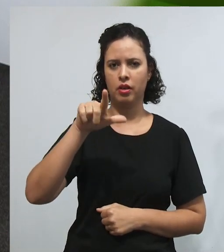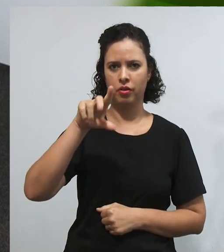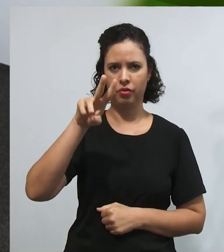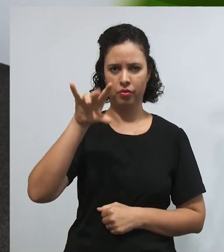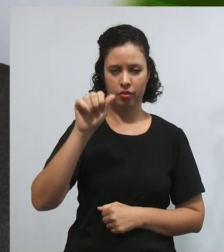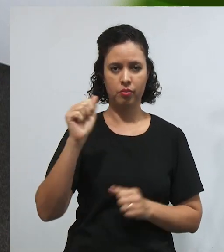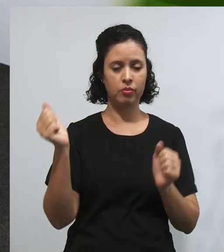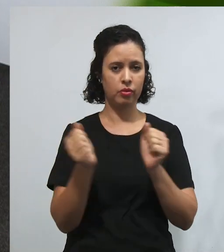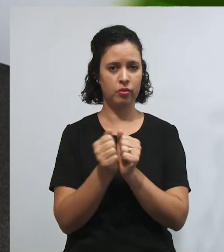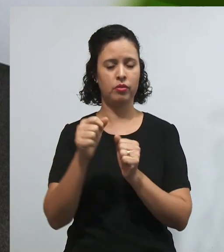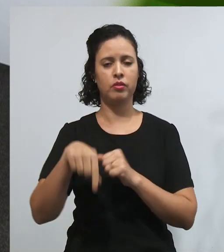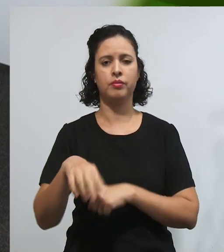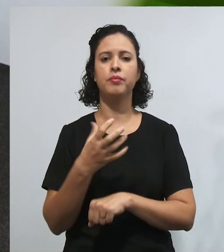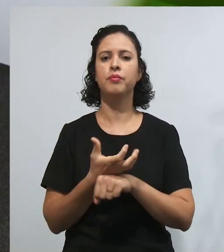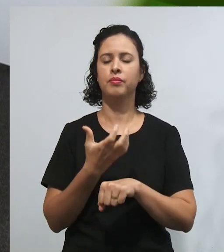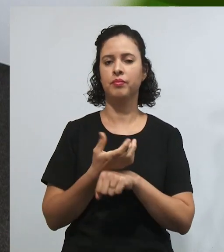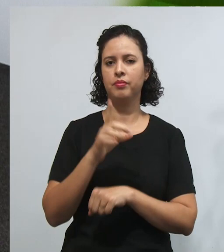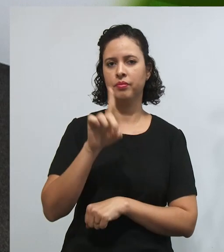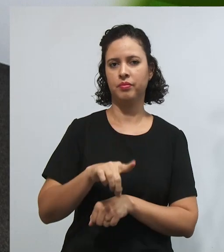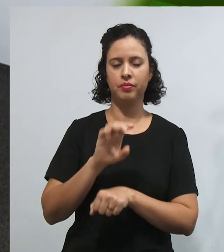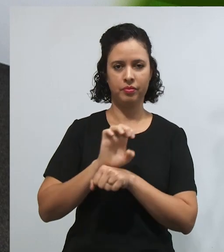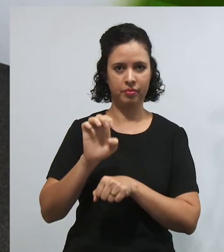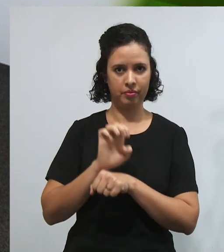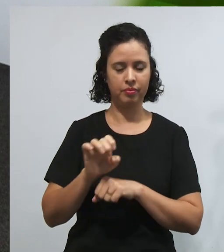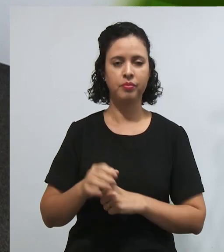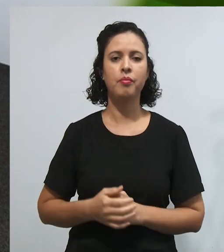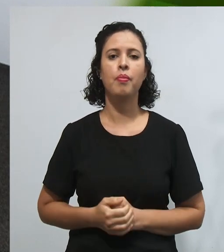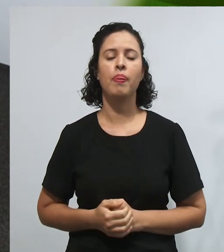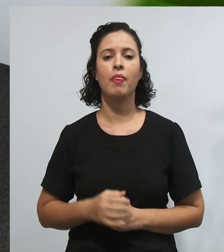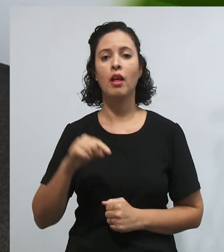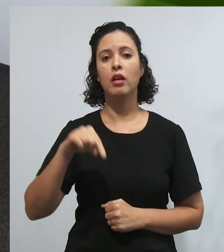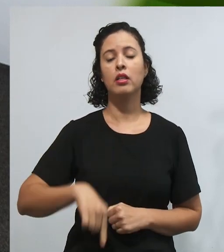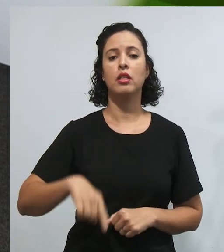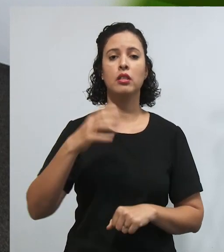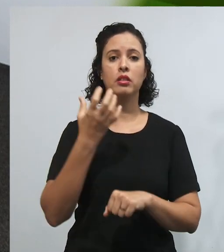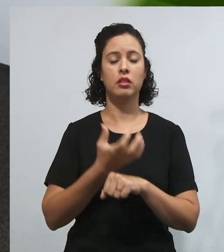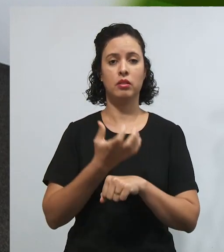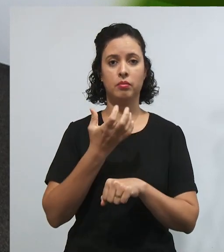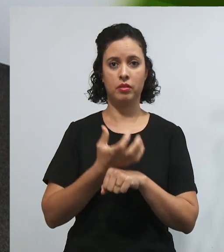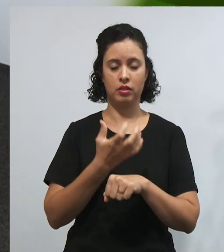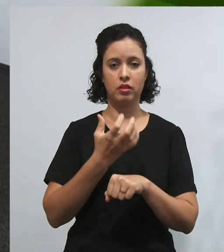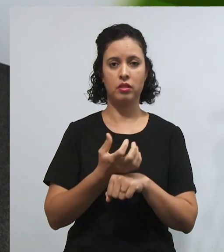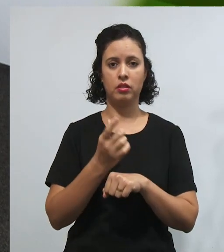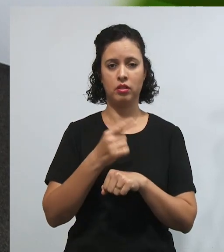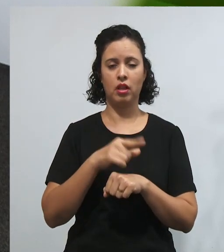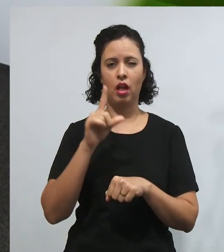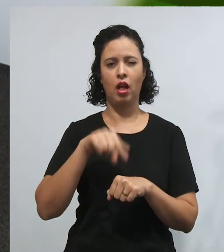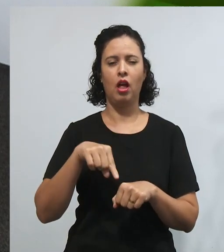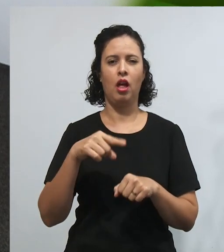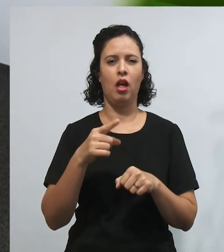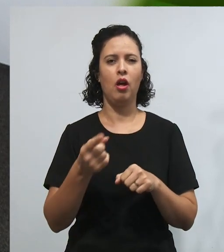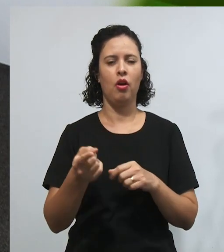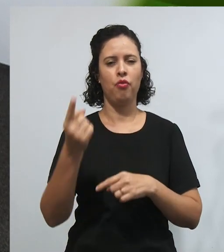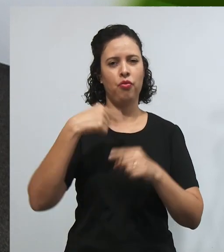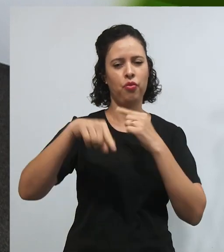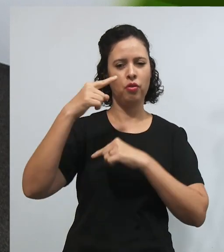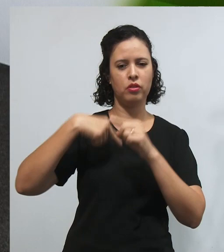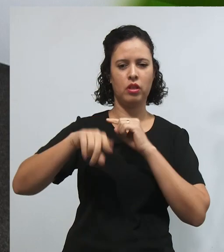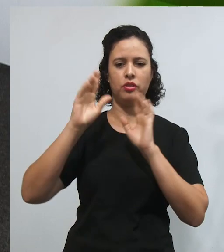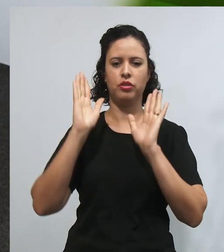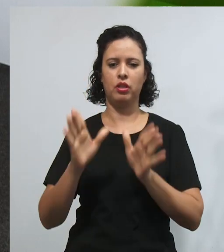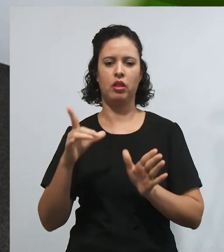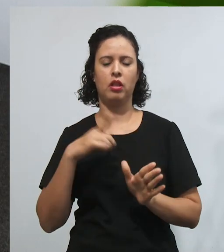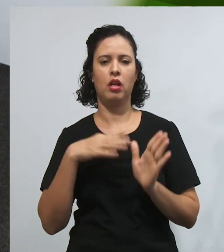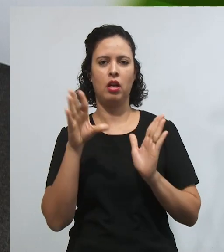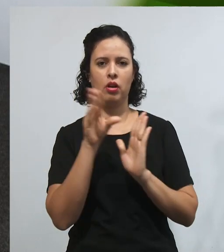aqui nessa disciplina de Direito do Estado. Aqui nessa disciplina, só para fazer uma breve retrospectiva, já tivemos